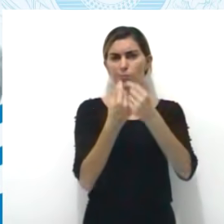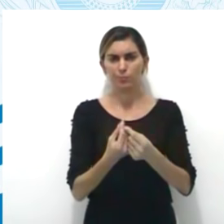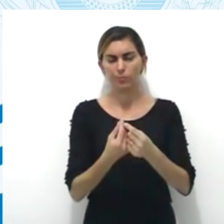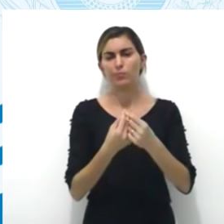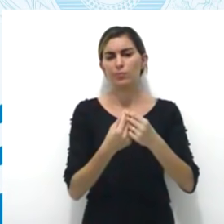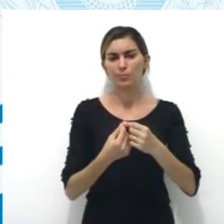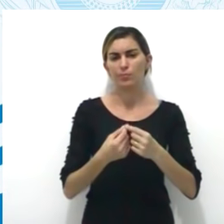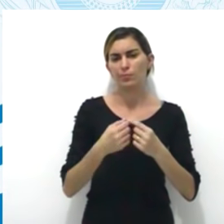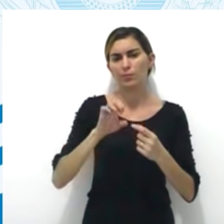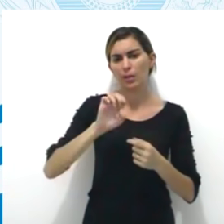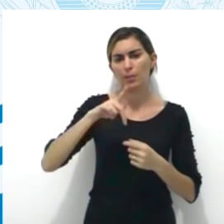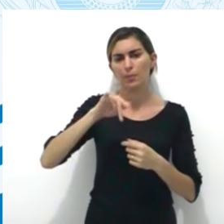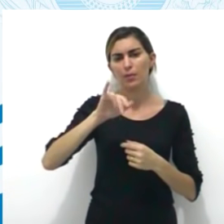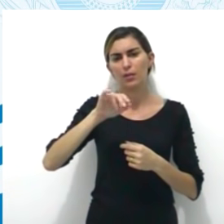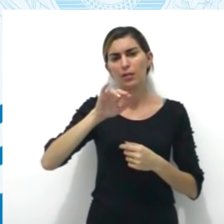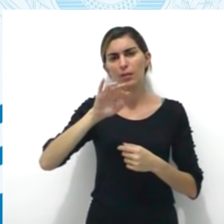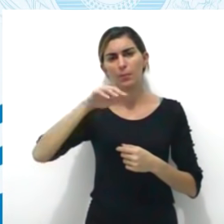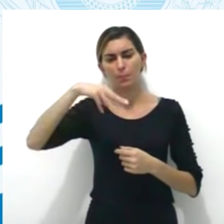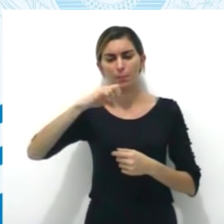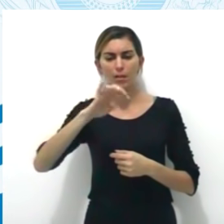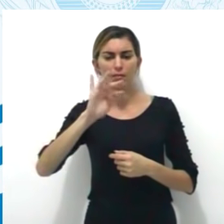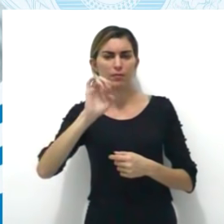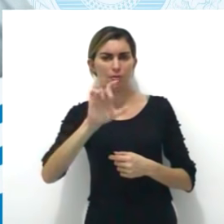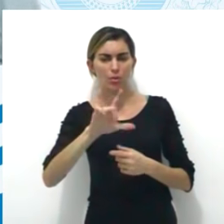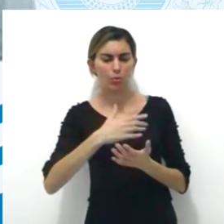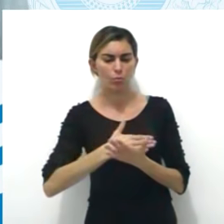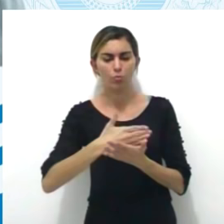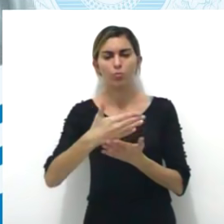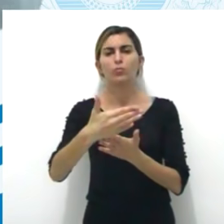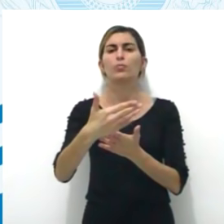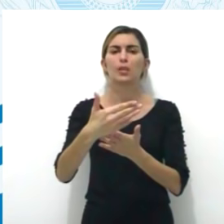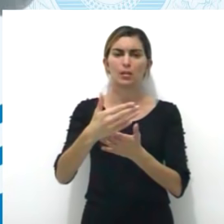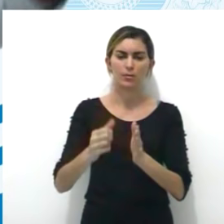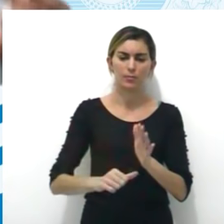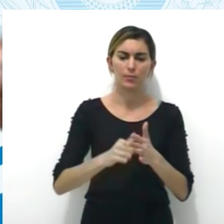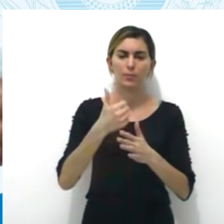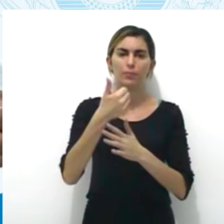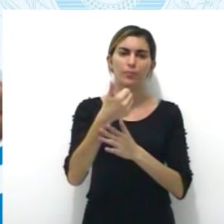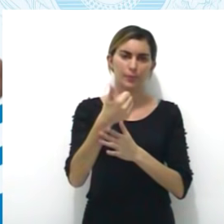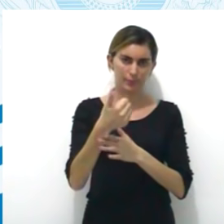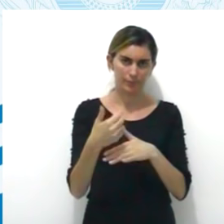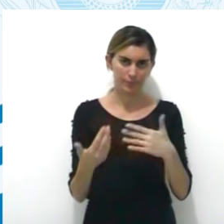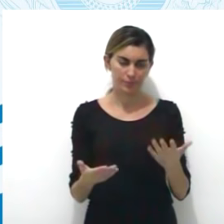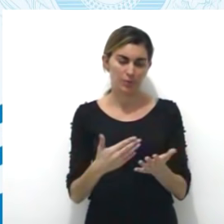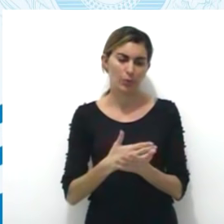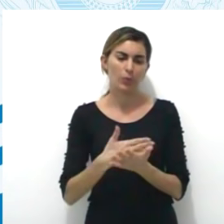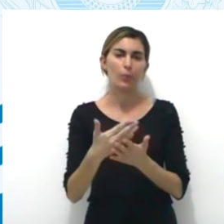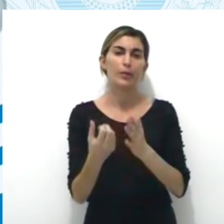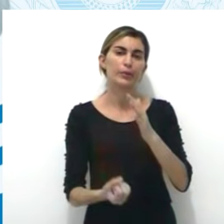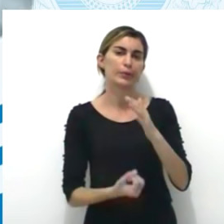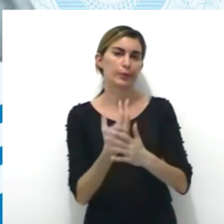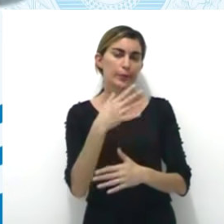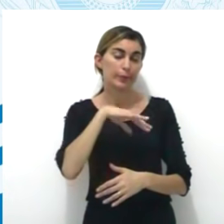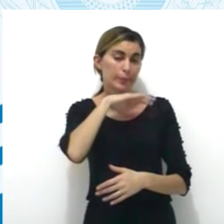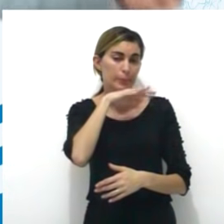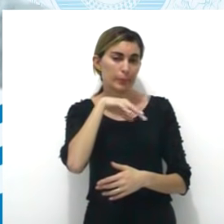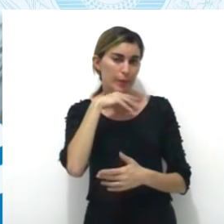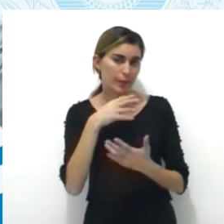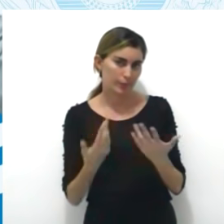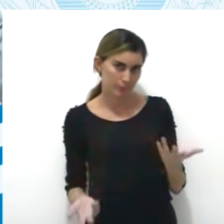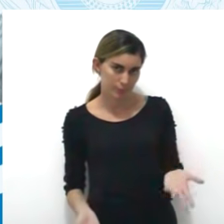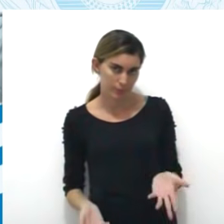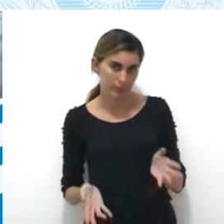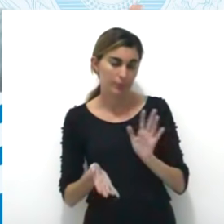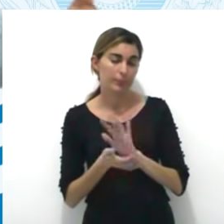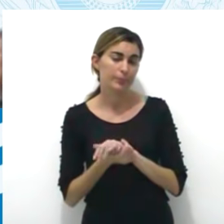o titã Epimeteu. Ele começa primeiro, não é isso? Ele começa criando os